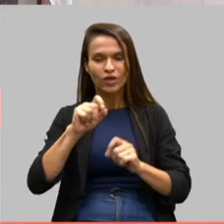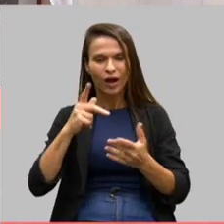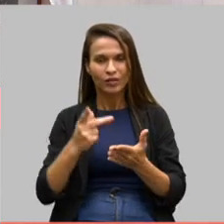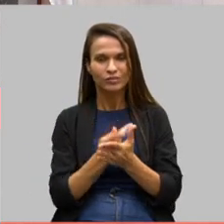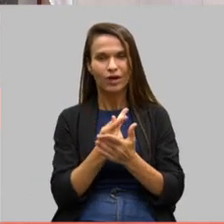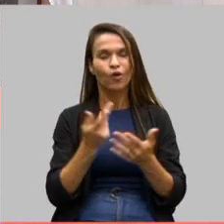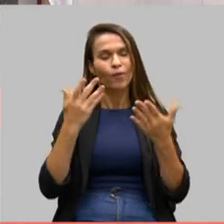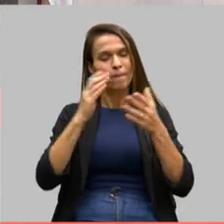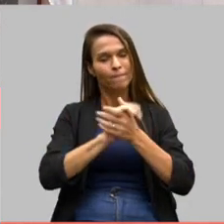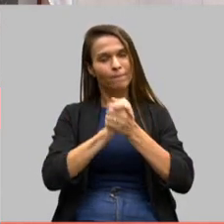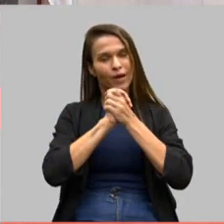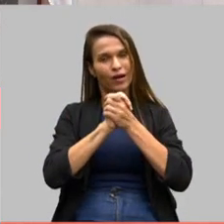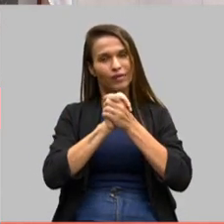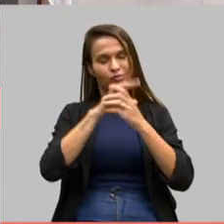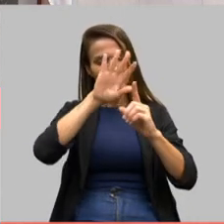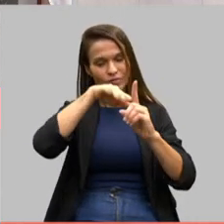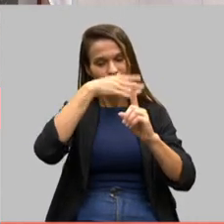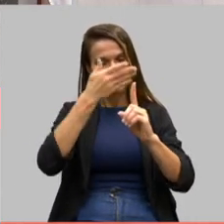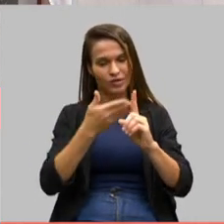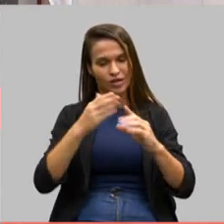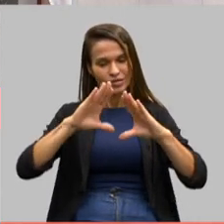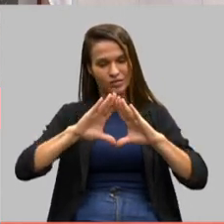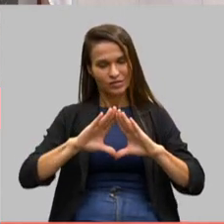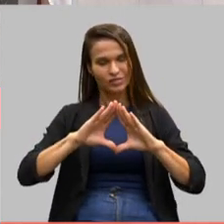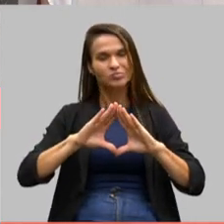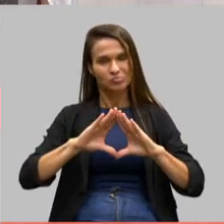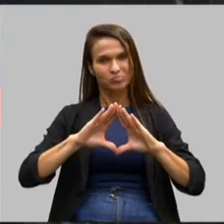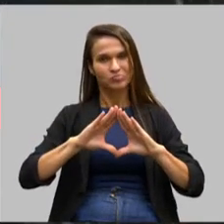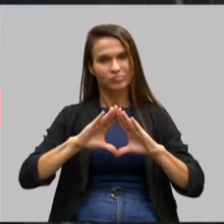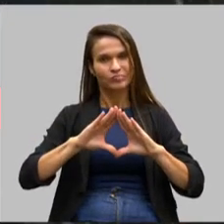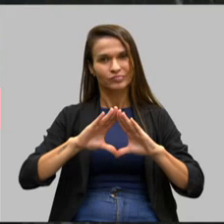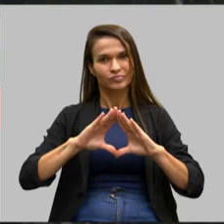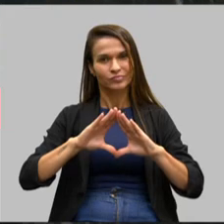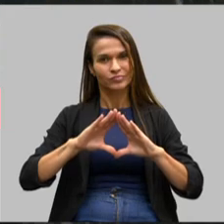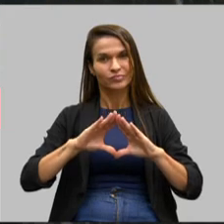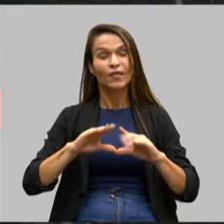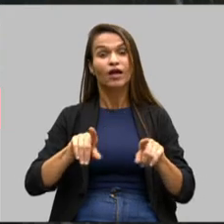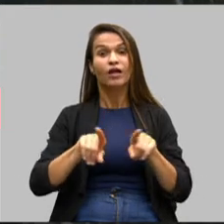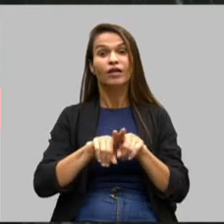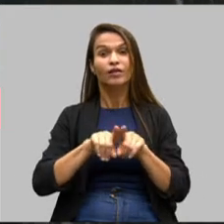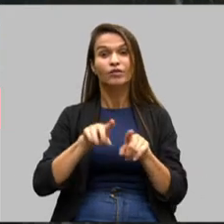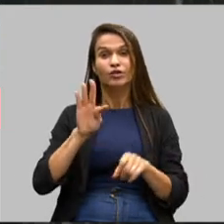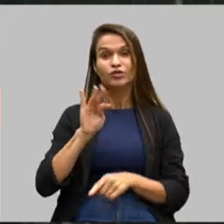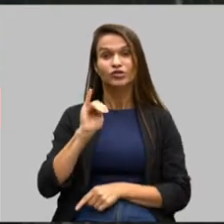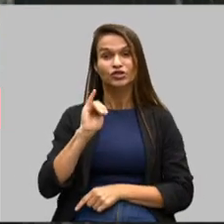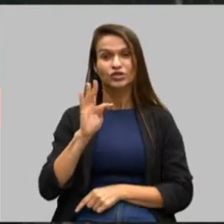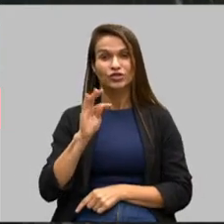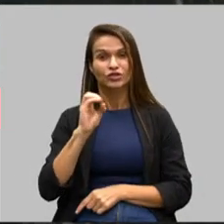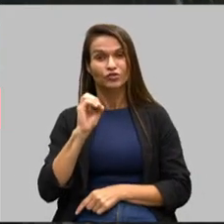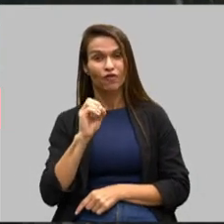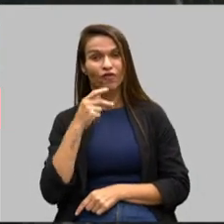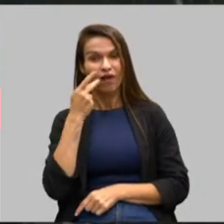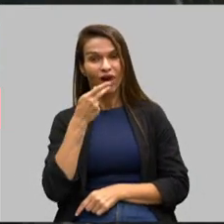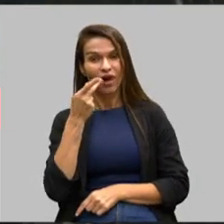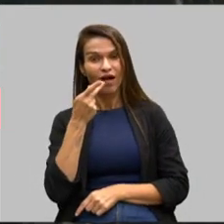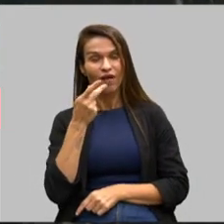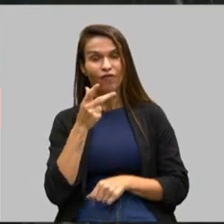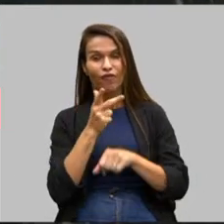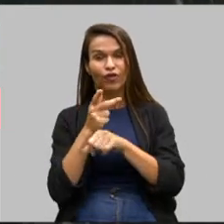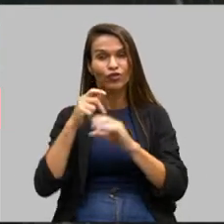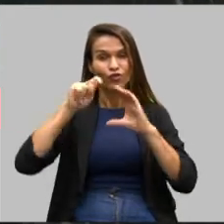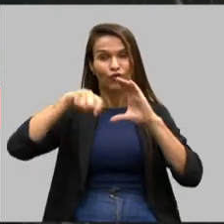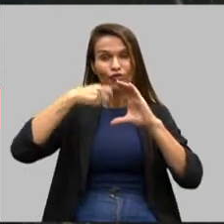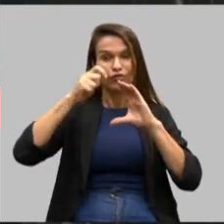parabenizar Vossa Excelência e essa casa, esse mandato. E o Tito falava, como é que são as coisas, né? Do vídeo da TV